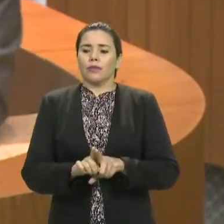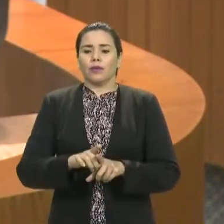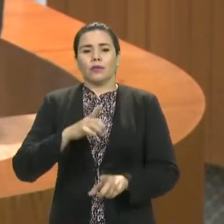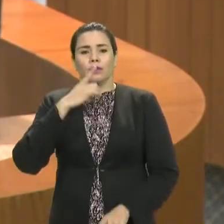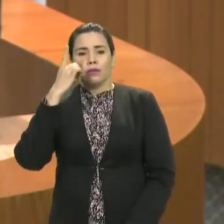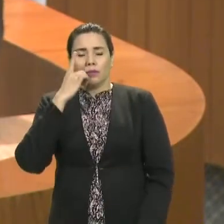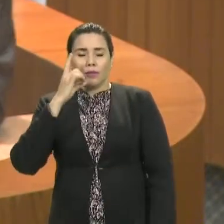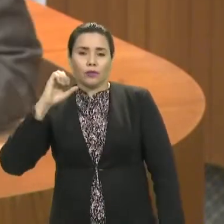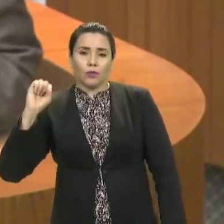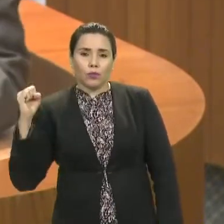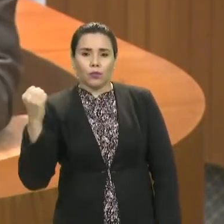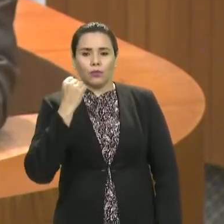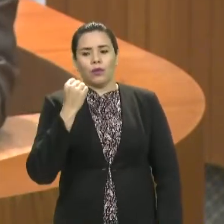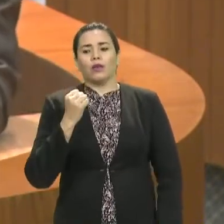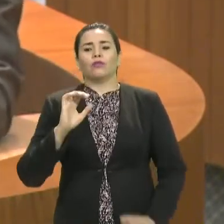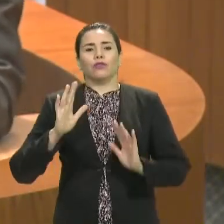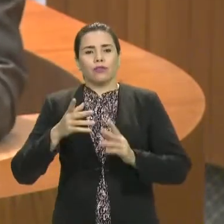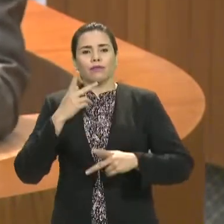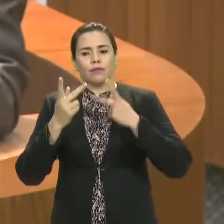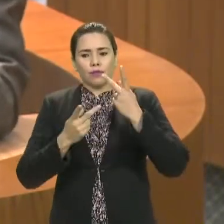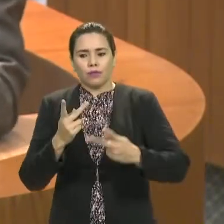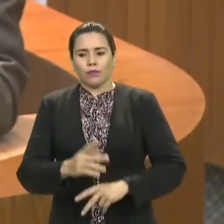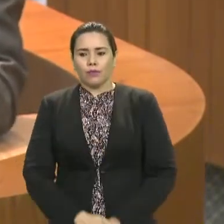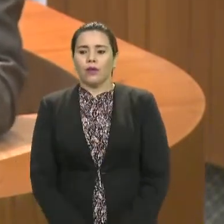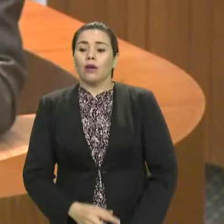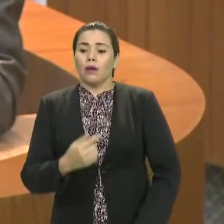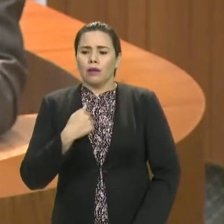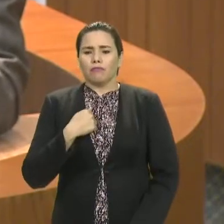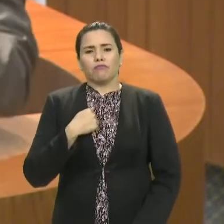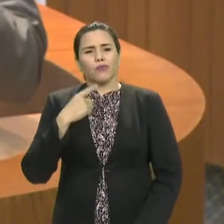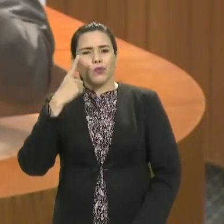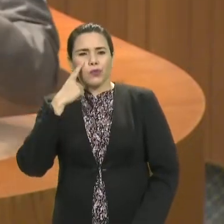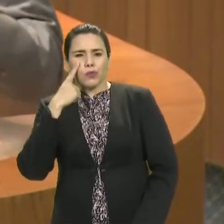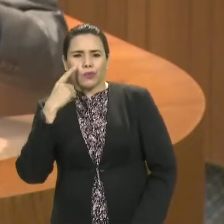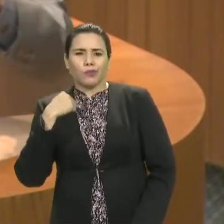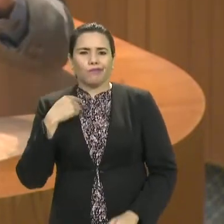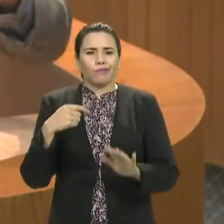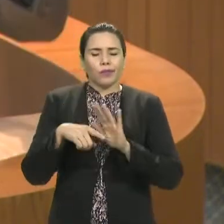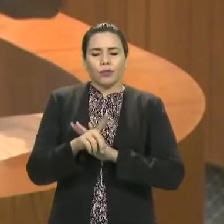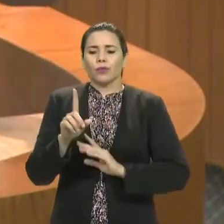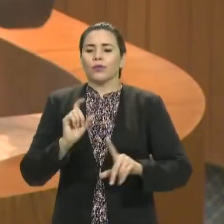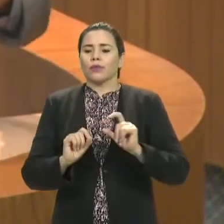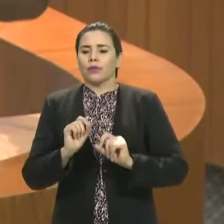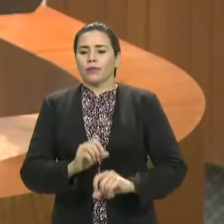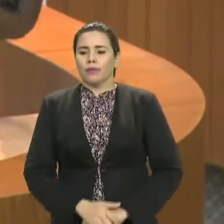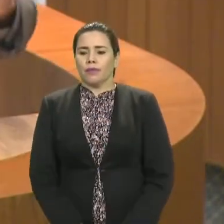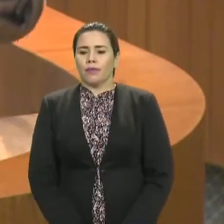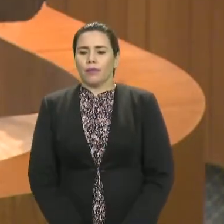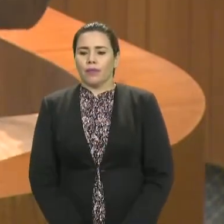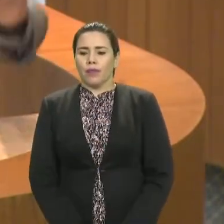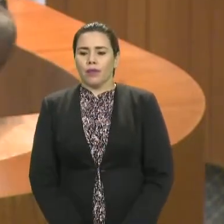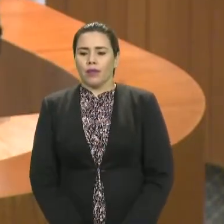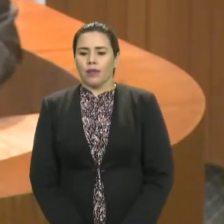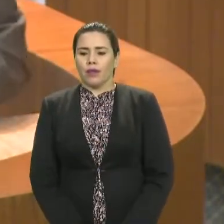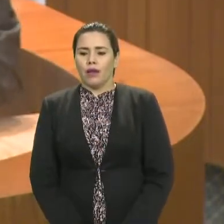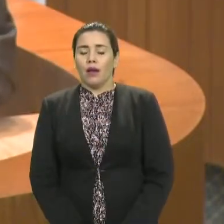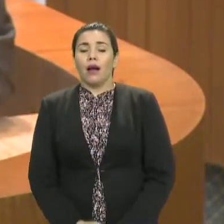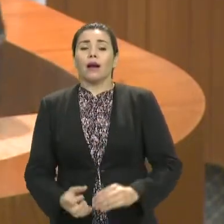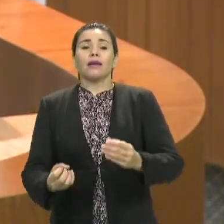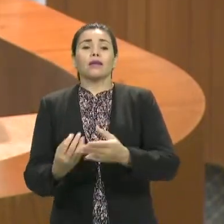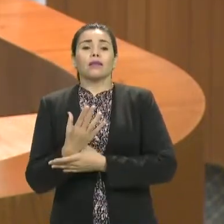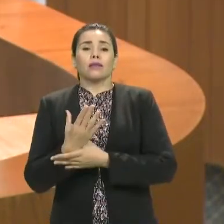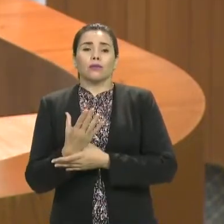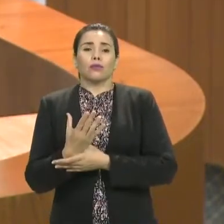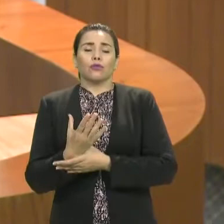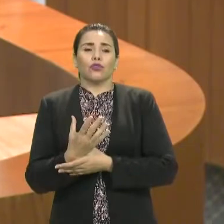Duarte já fez. O meu debate é questionar a formação de novos blocos aqui na Assembleia.